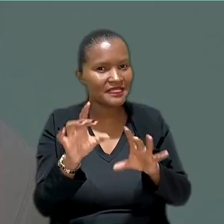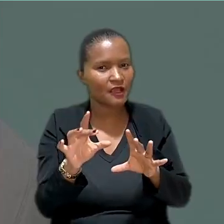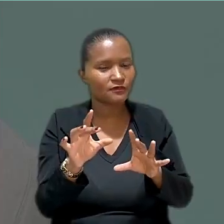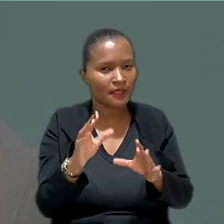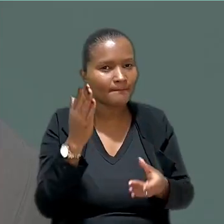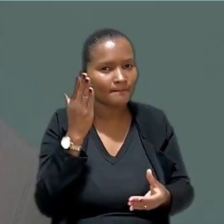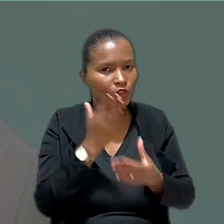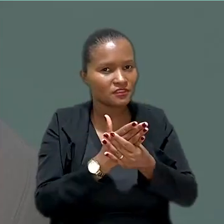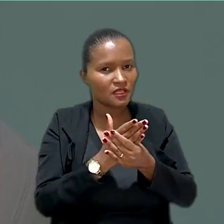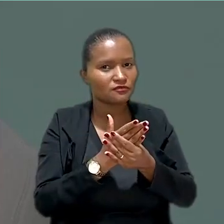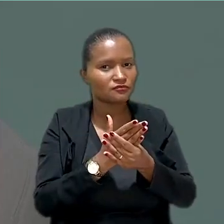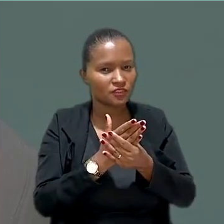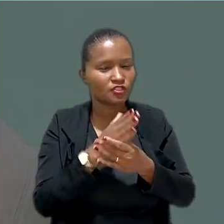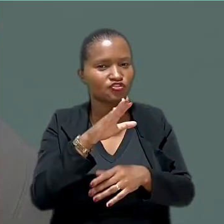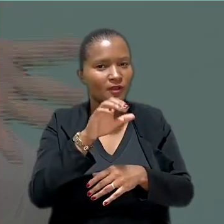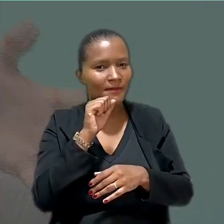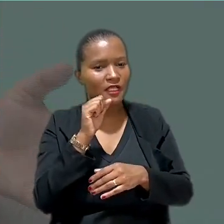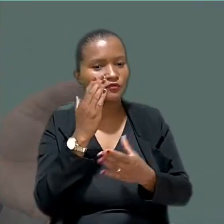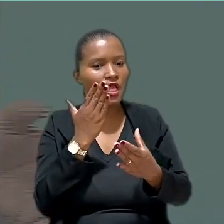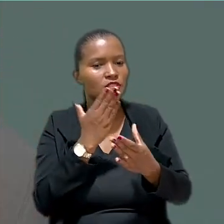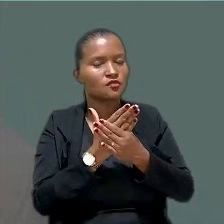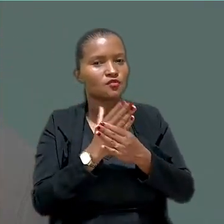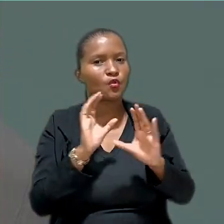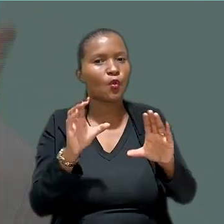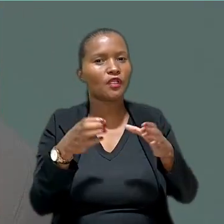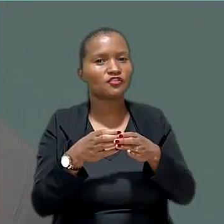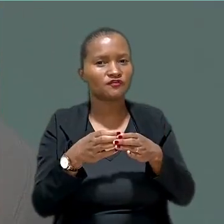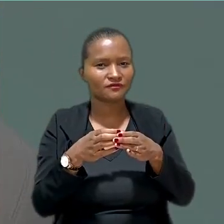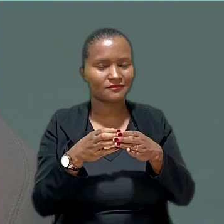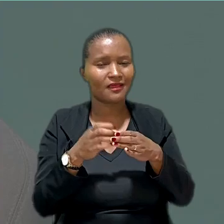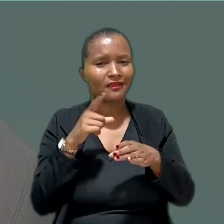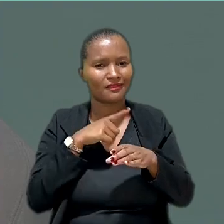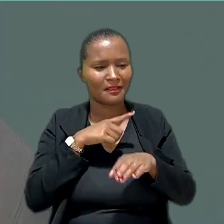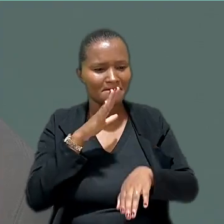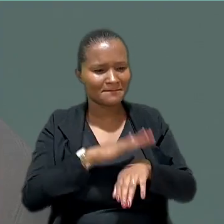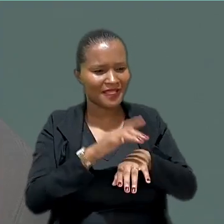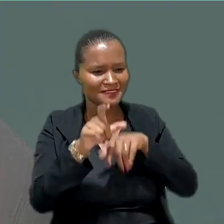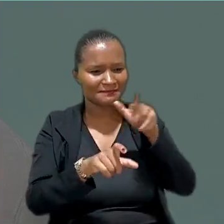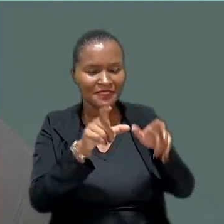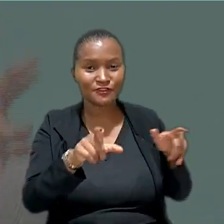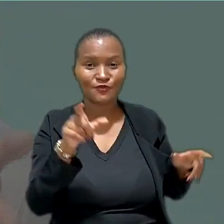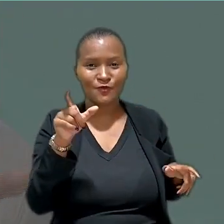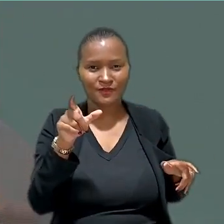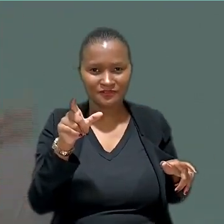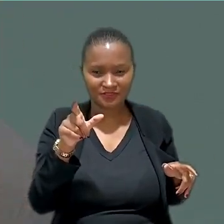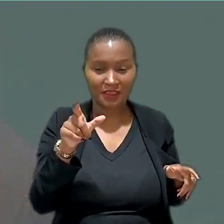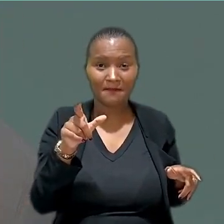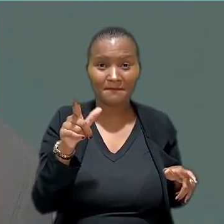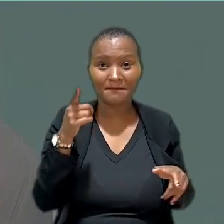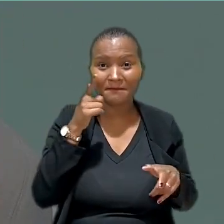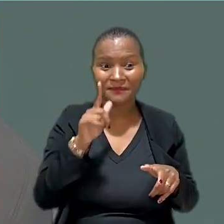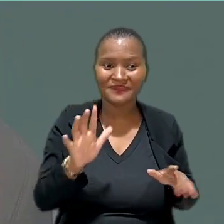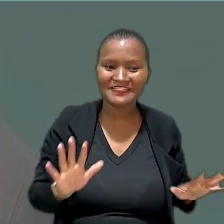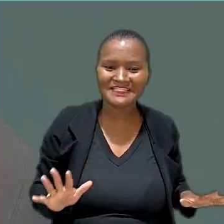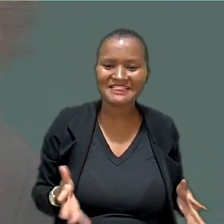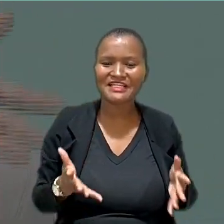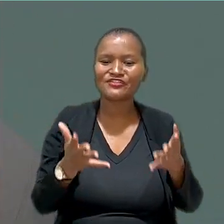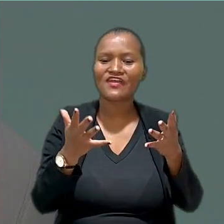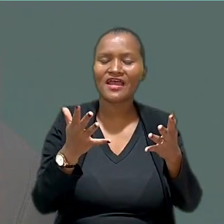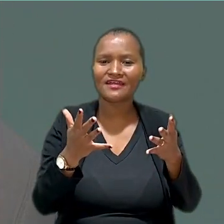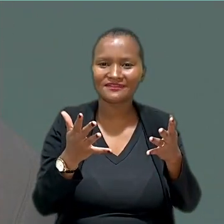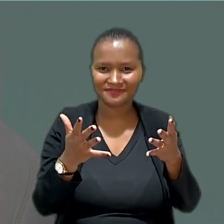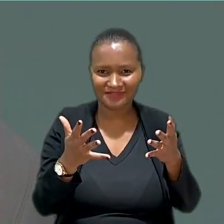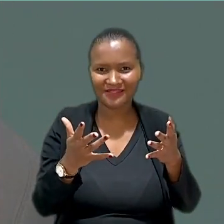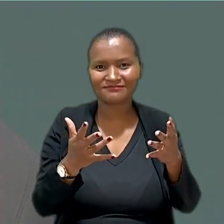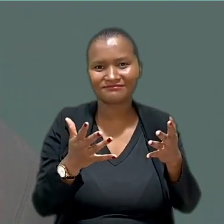especial para o processo chamado de ações coletivas, isto é, processos que reúnem mais pessoas. Para quê? Para incentivar, isso o